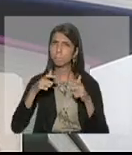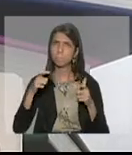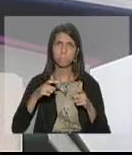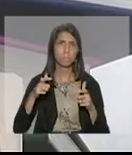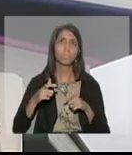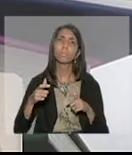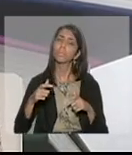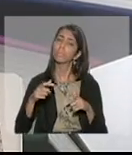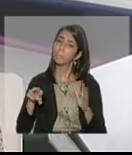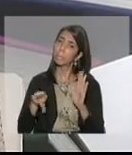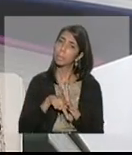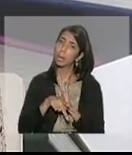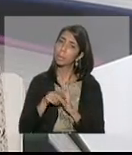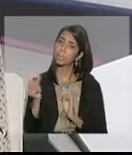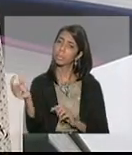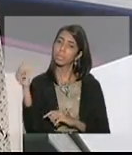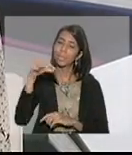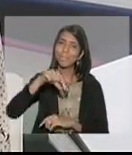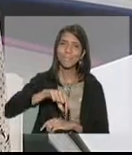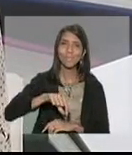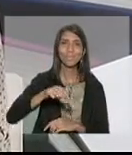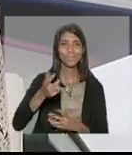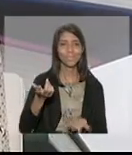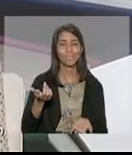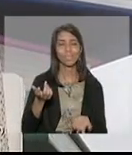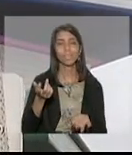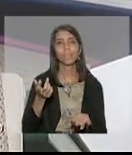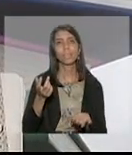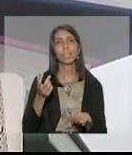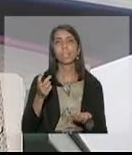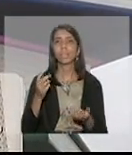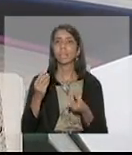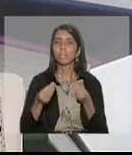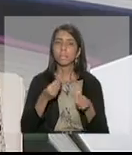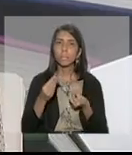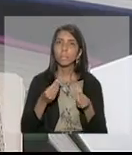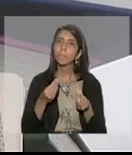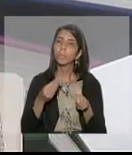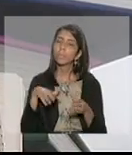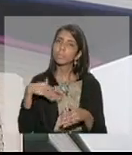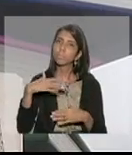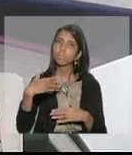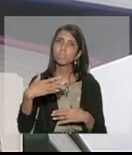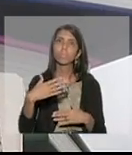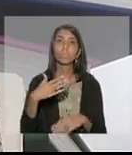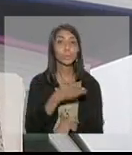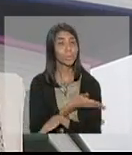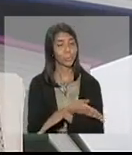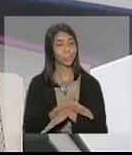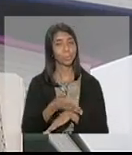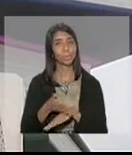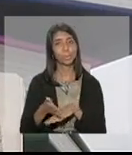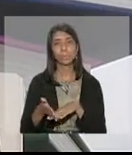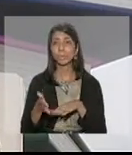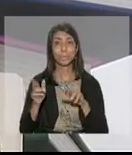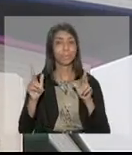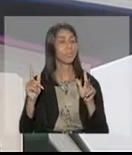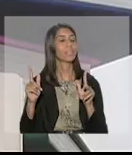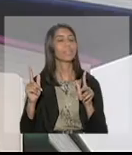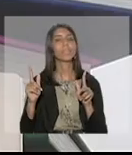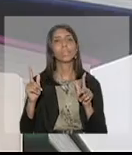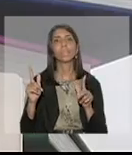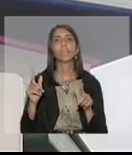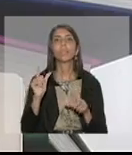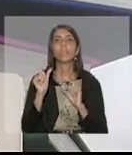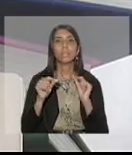lugar da própria semente em si. Plantar, né, da própria semente. Eu passei a adquirir um hábito muito